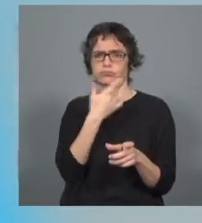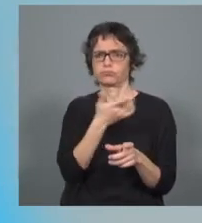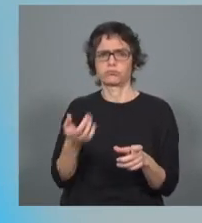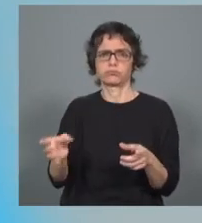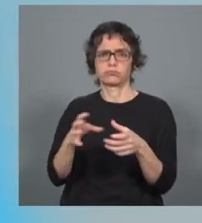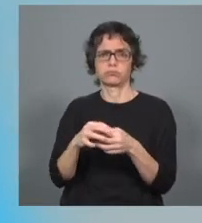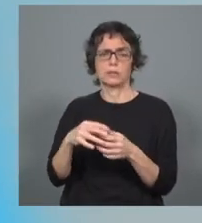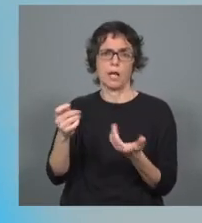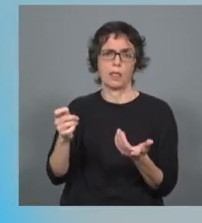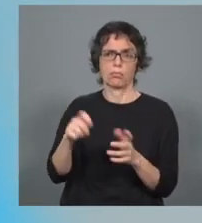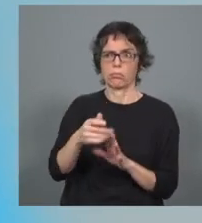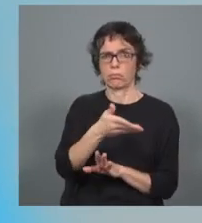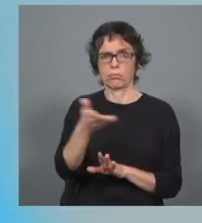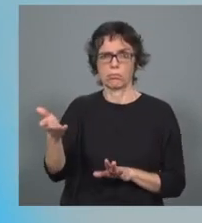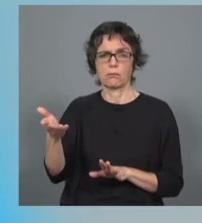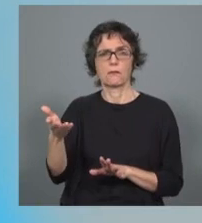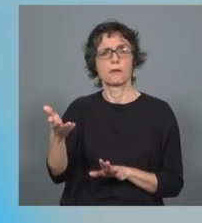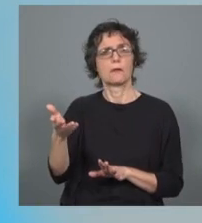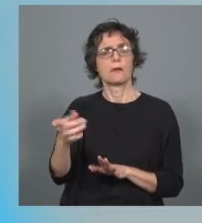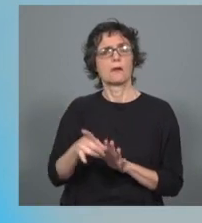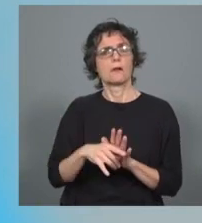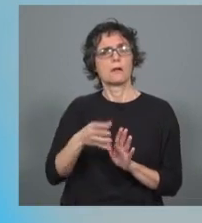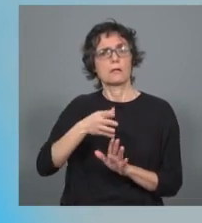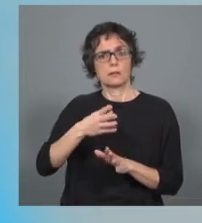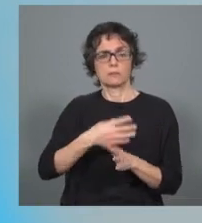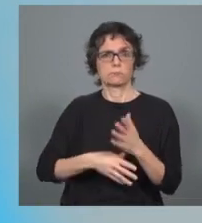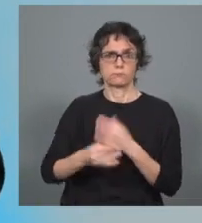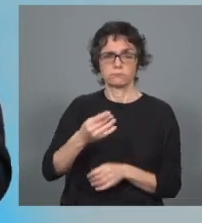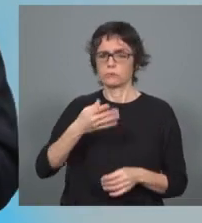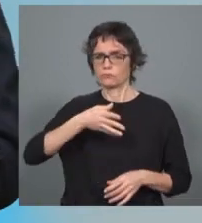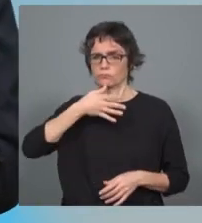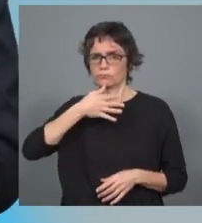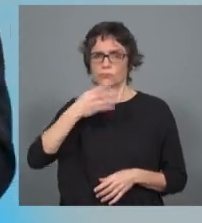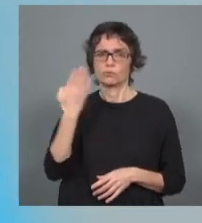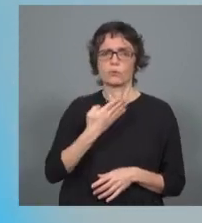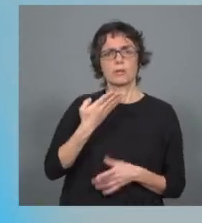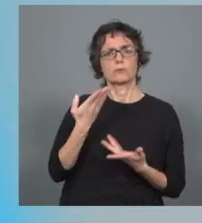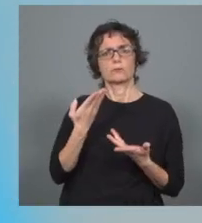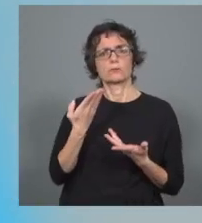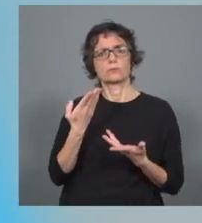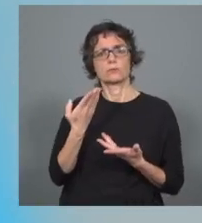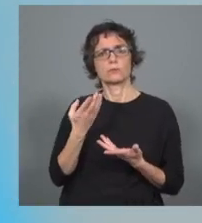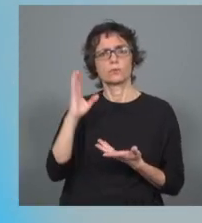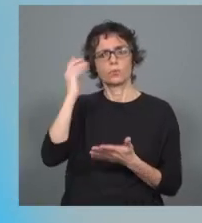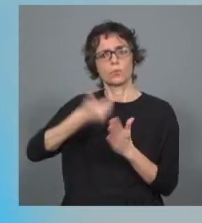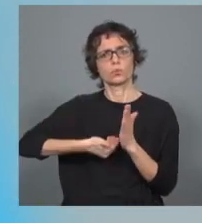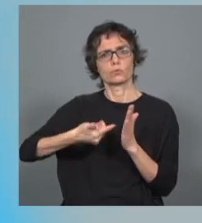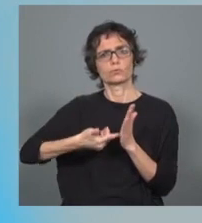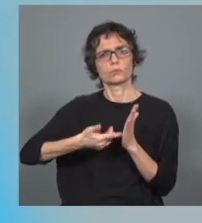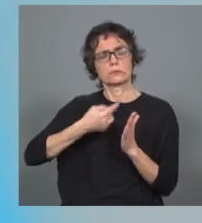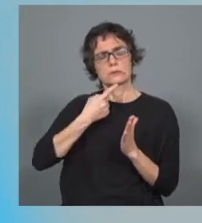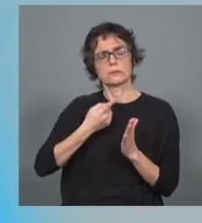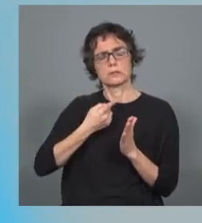de grande nomeada, se pronunciaram no sentido, de cultores do direito constitucional, se pronunciaram no sentido de que não ia ser